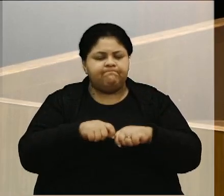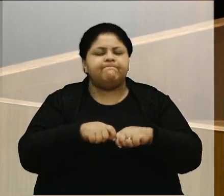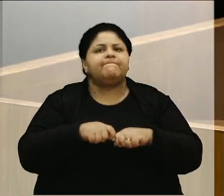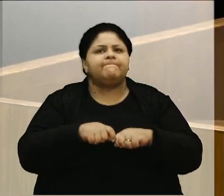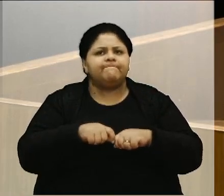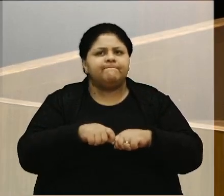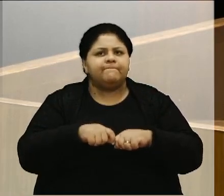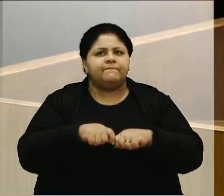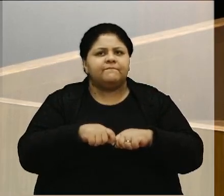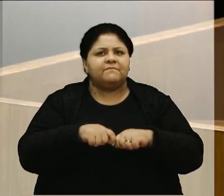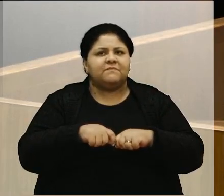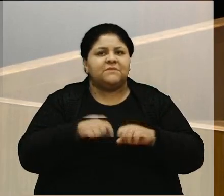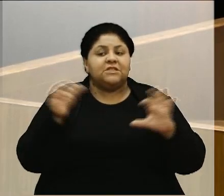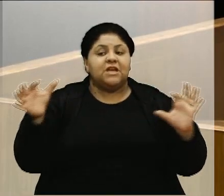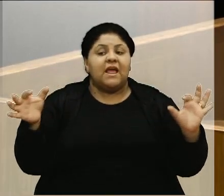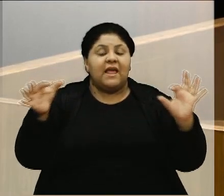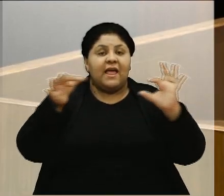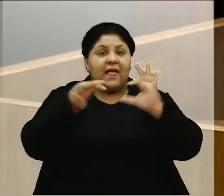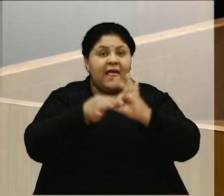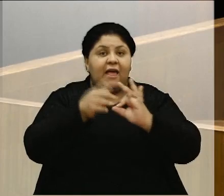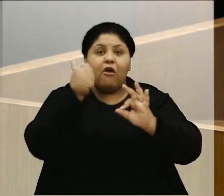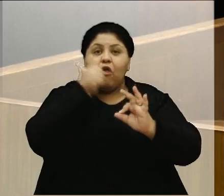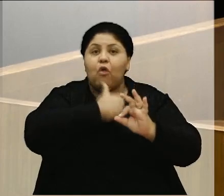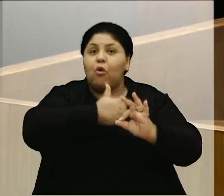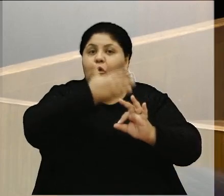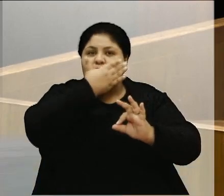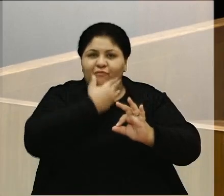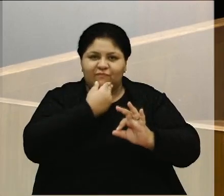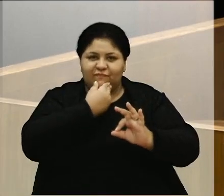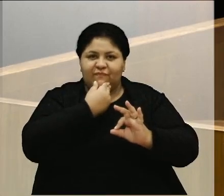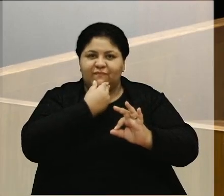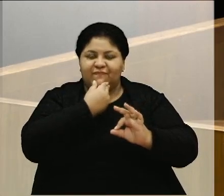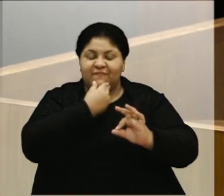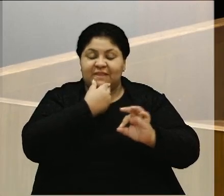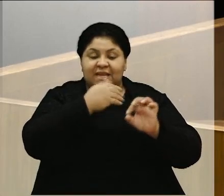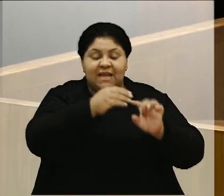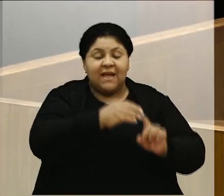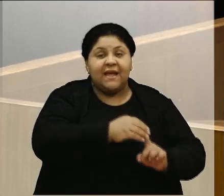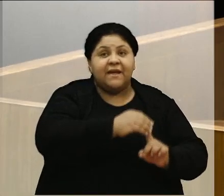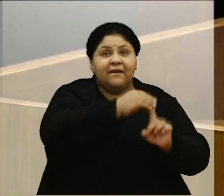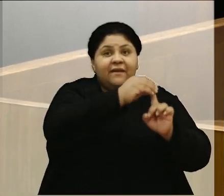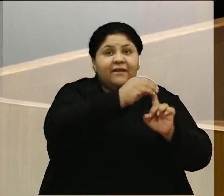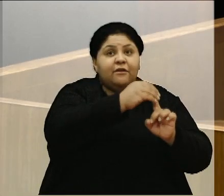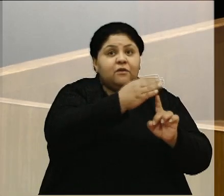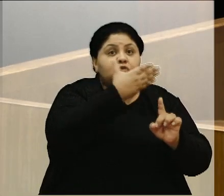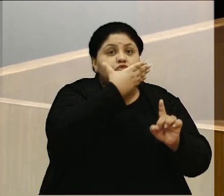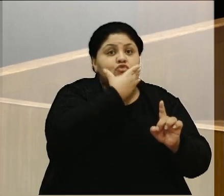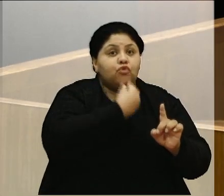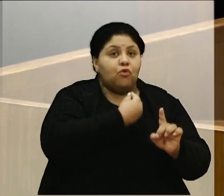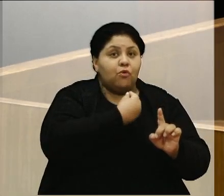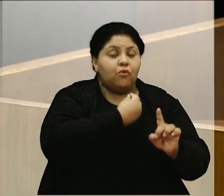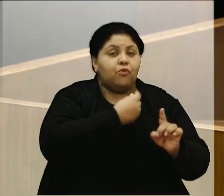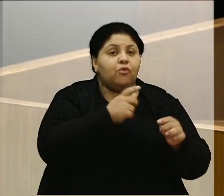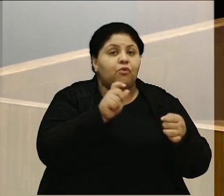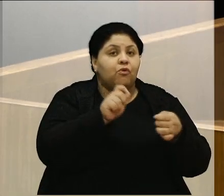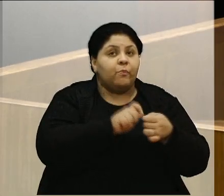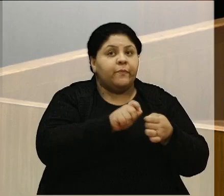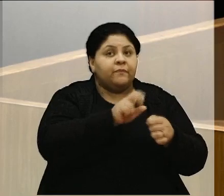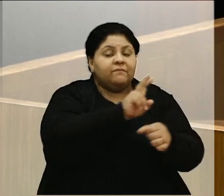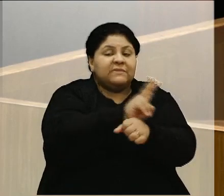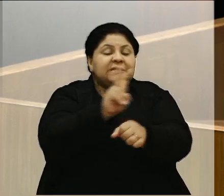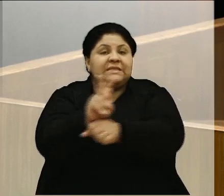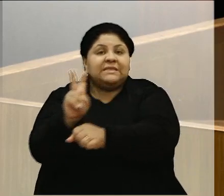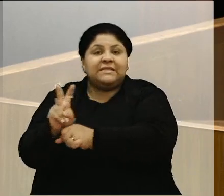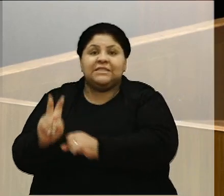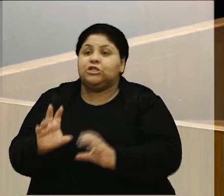mais de aliados e aliadas nessa causa, e principalmente os homens, para fazermos prevenção em todas